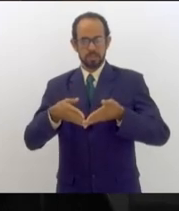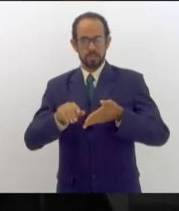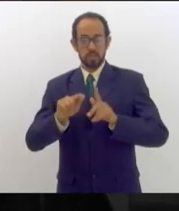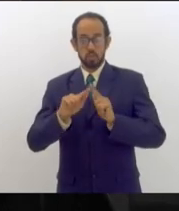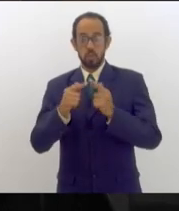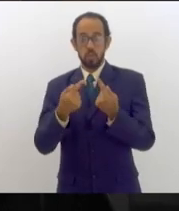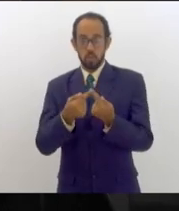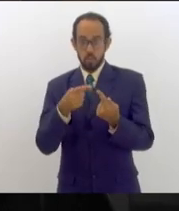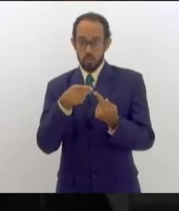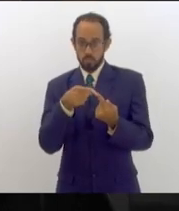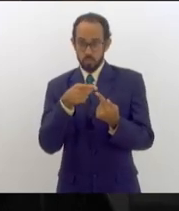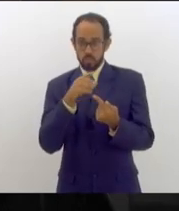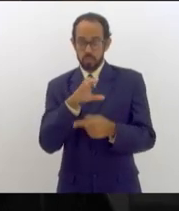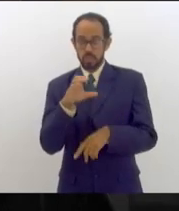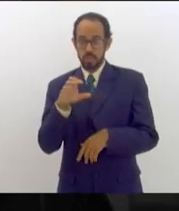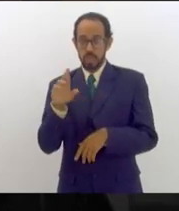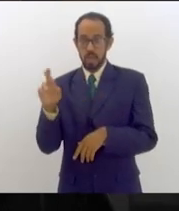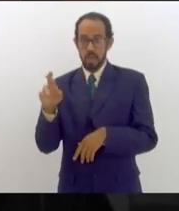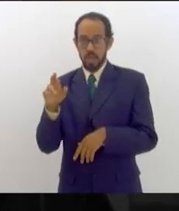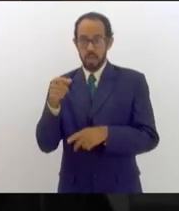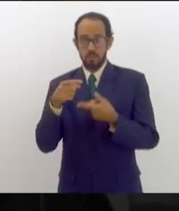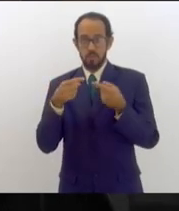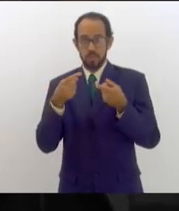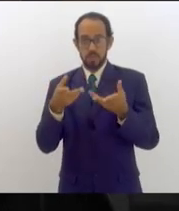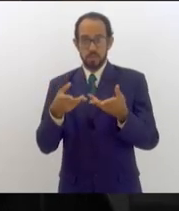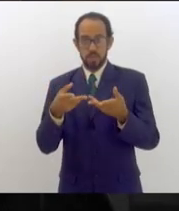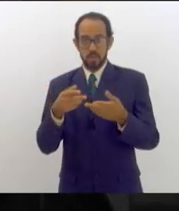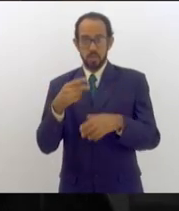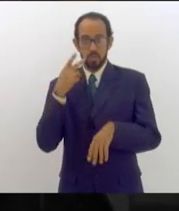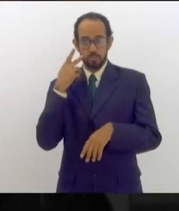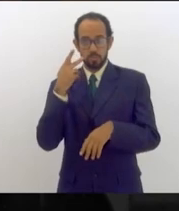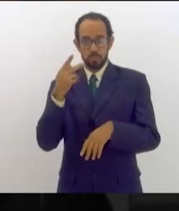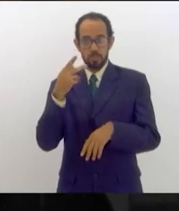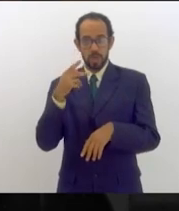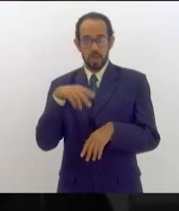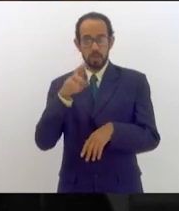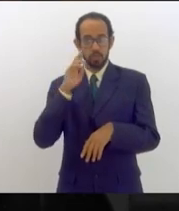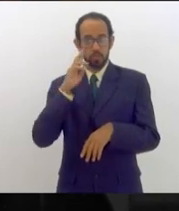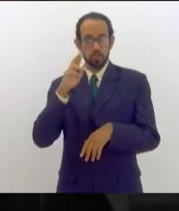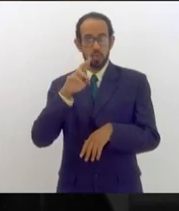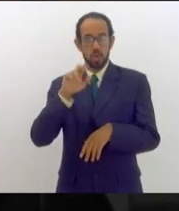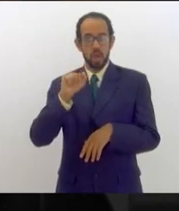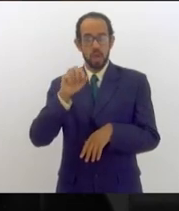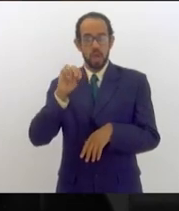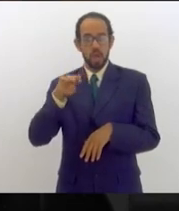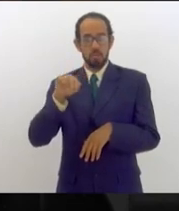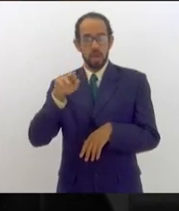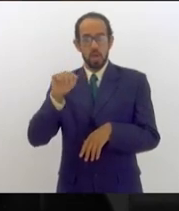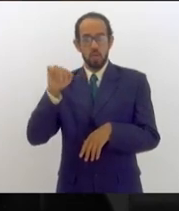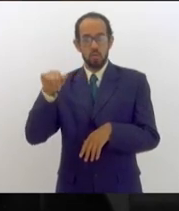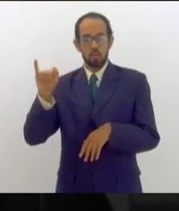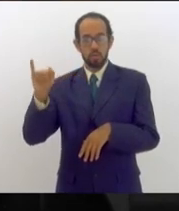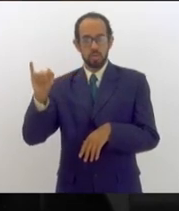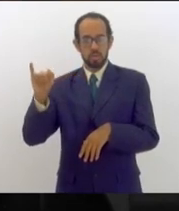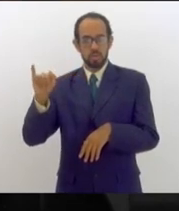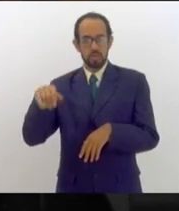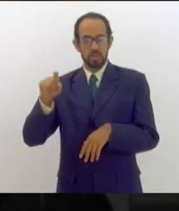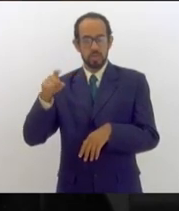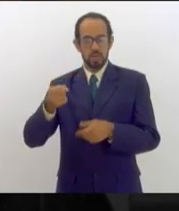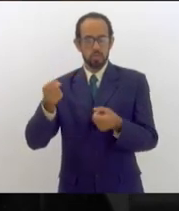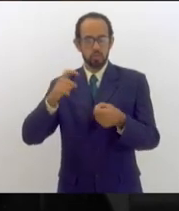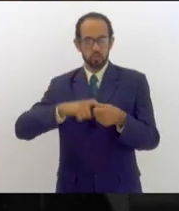grupo CCR vendeu para o senhor Amauri que era um dos sócios da